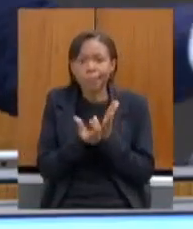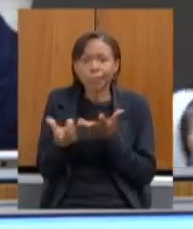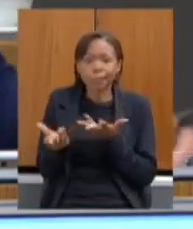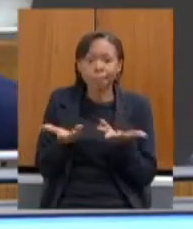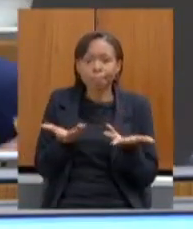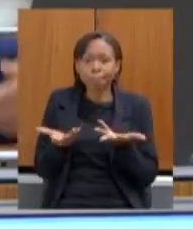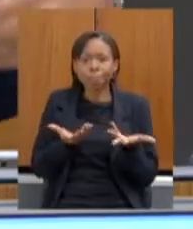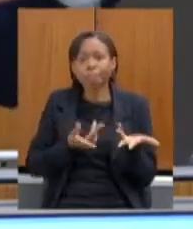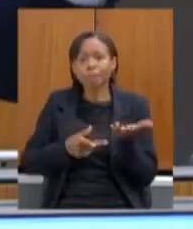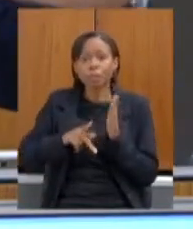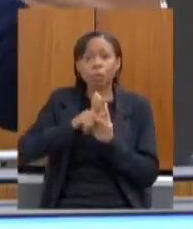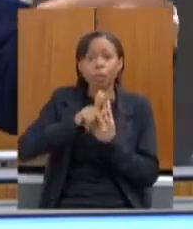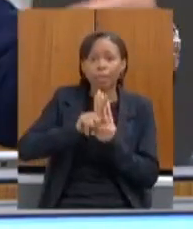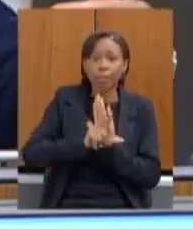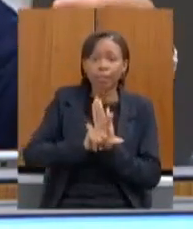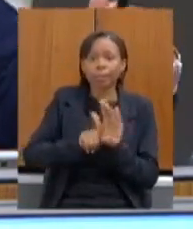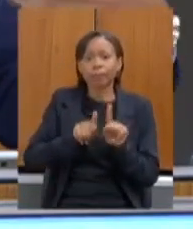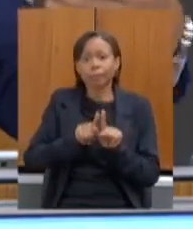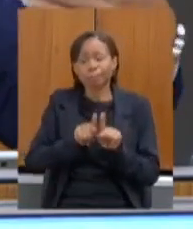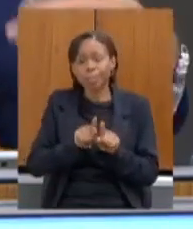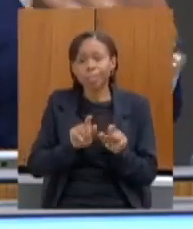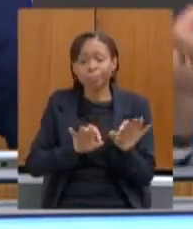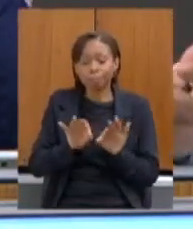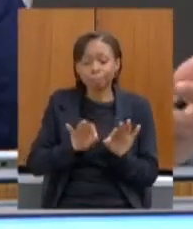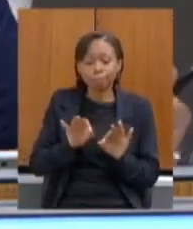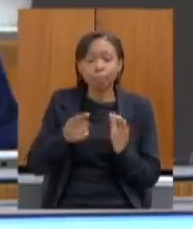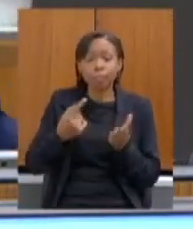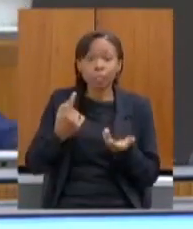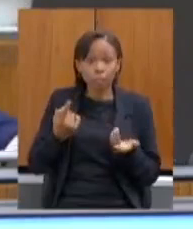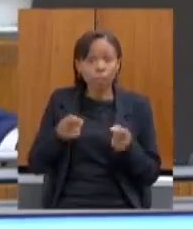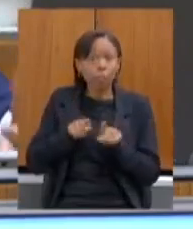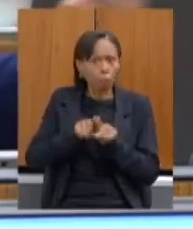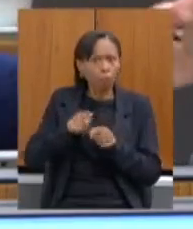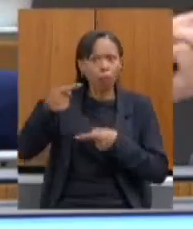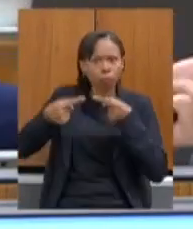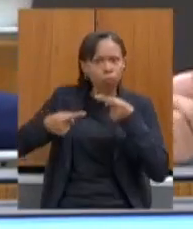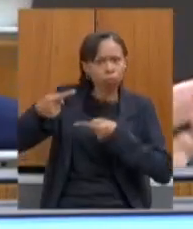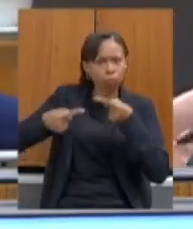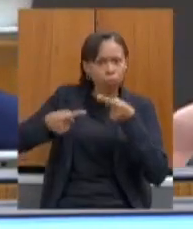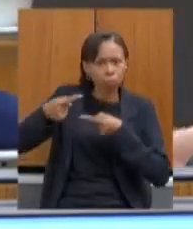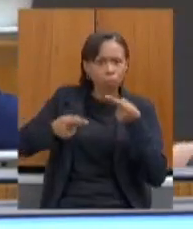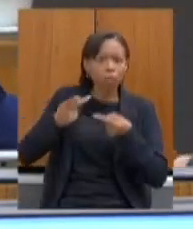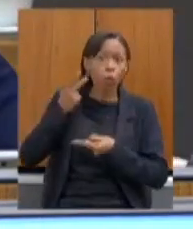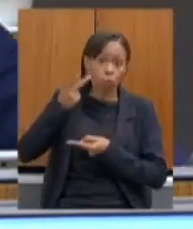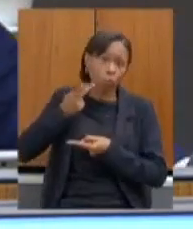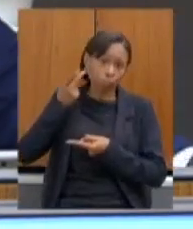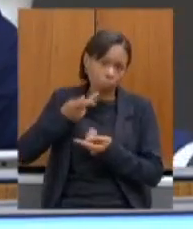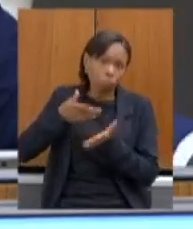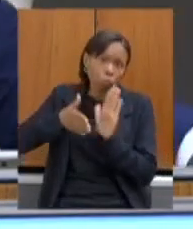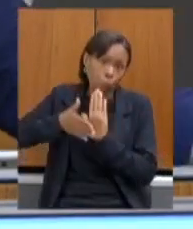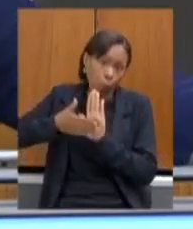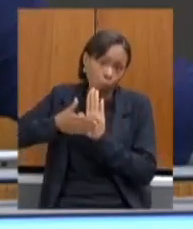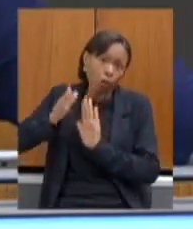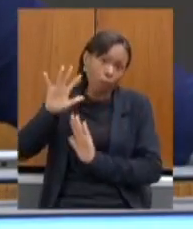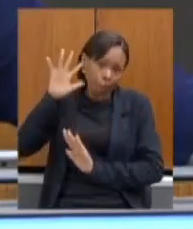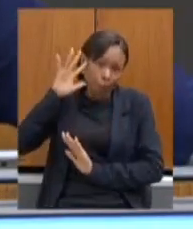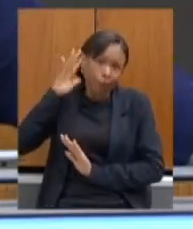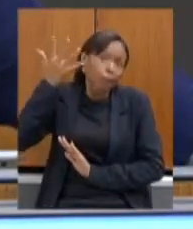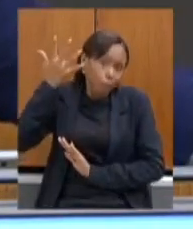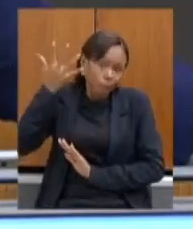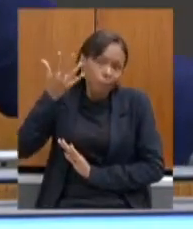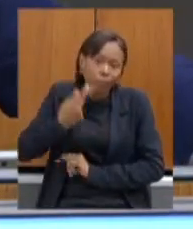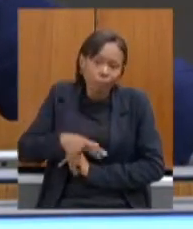própria Assembleia Legislativa e também gostaríamos de discutir com os parlamentares propostas de solução para o nosso Estado, existem